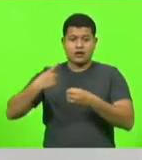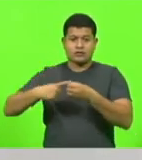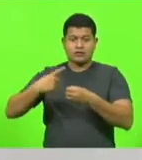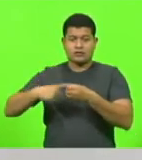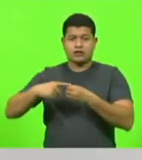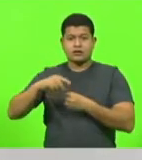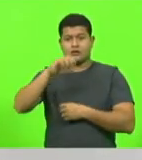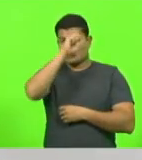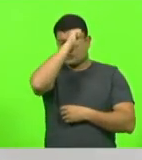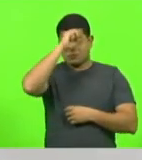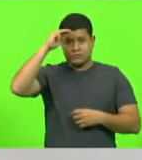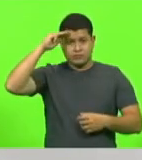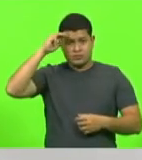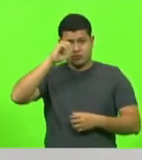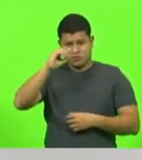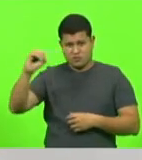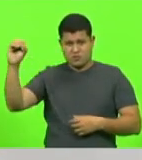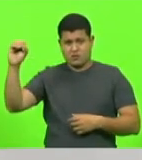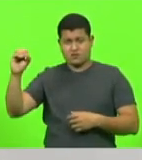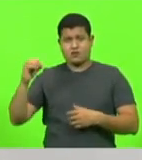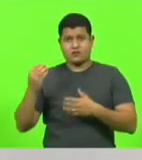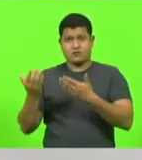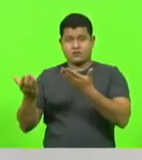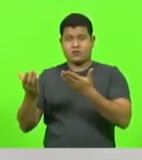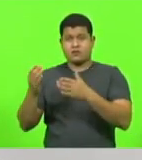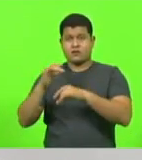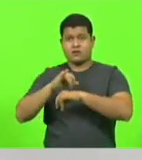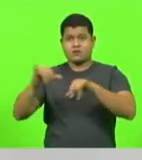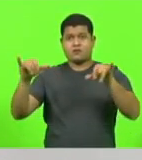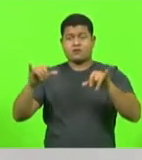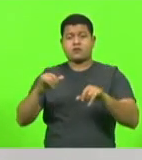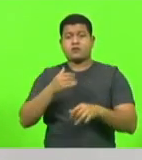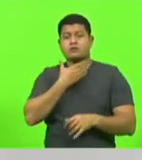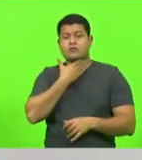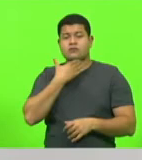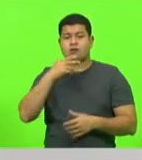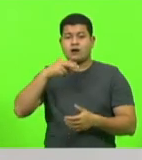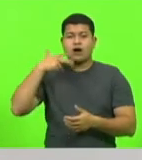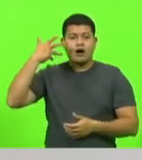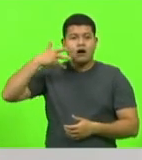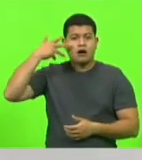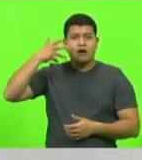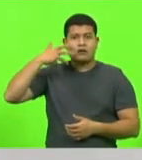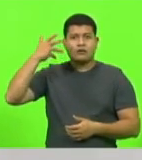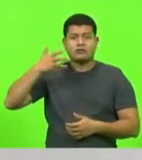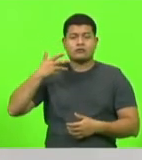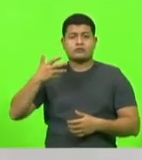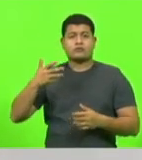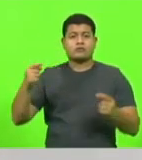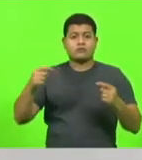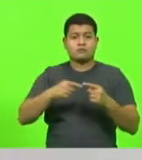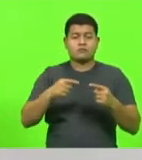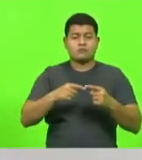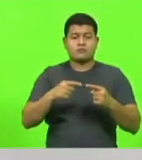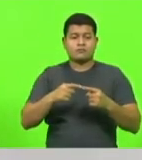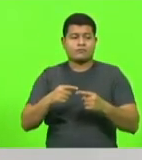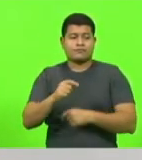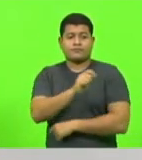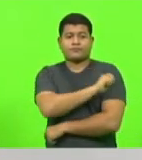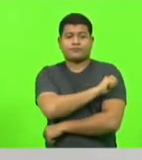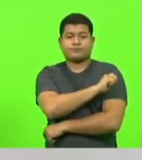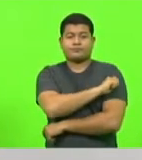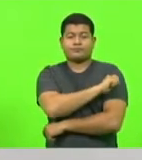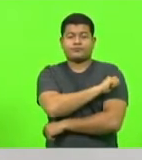um concurso nacional de oratória de estudantes. E a